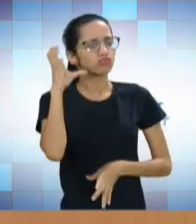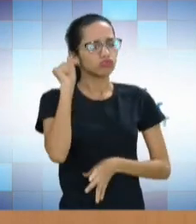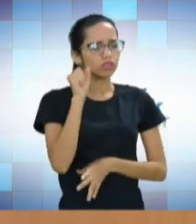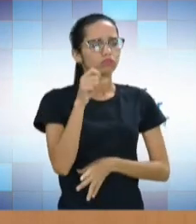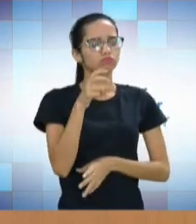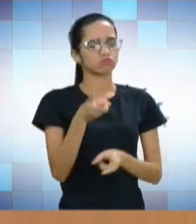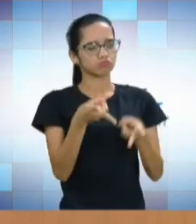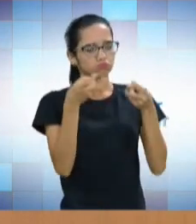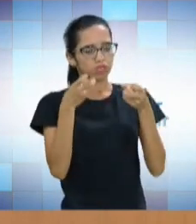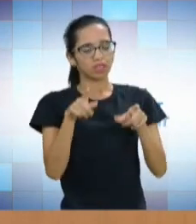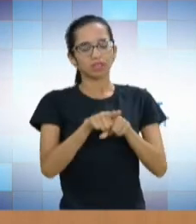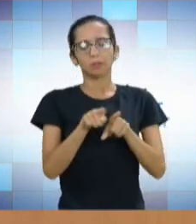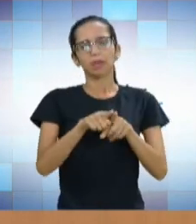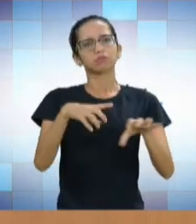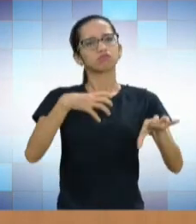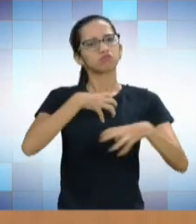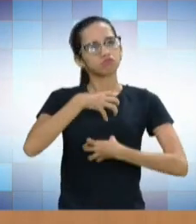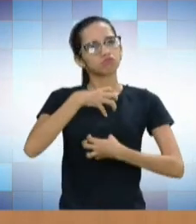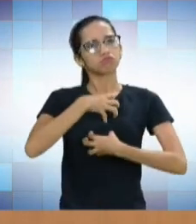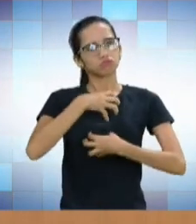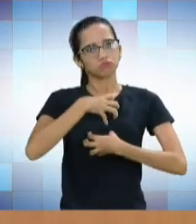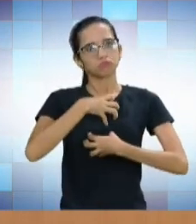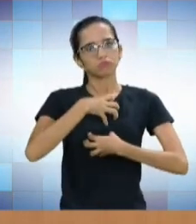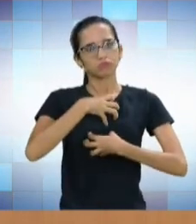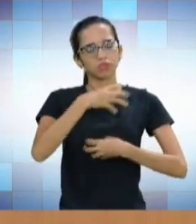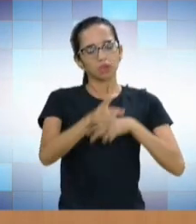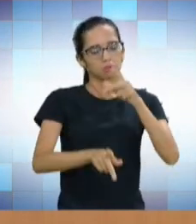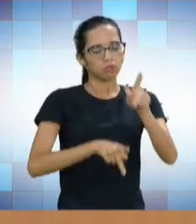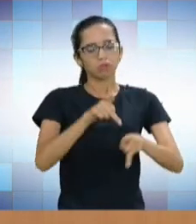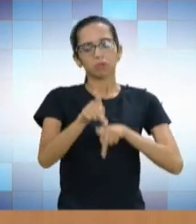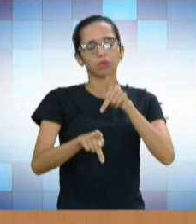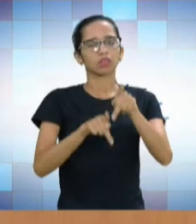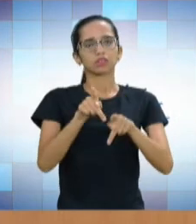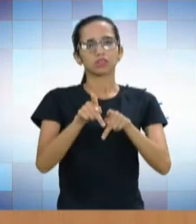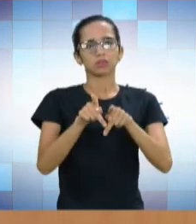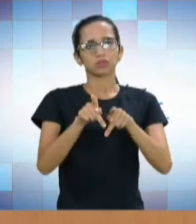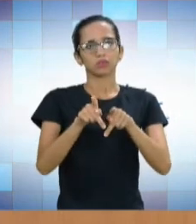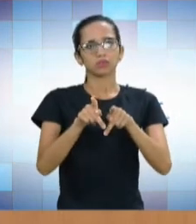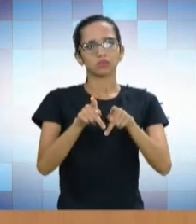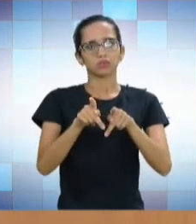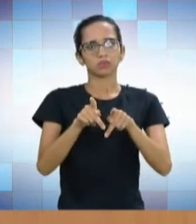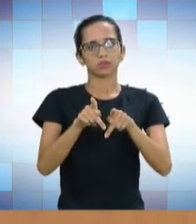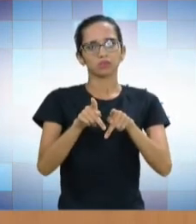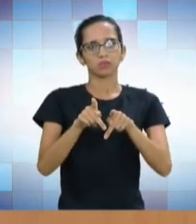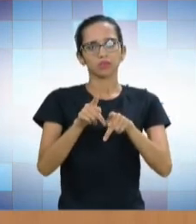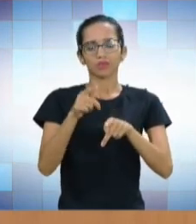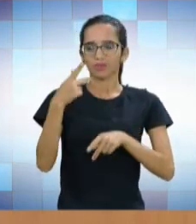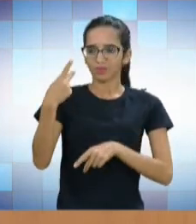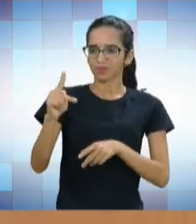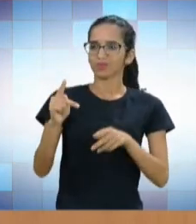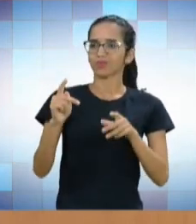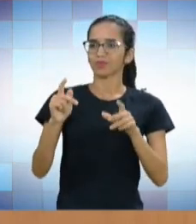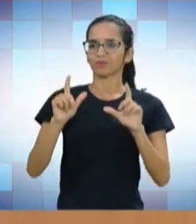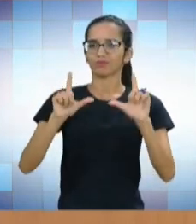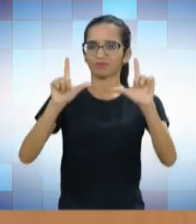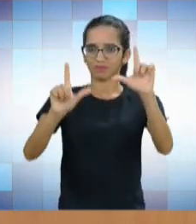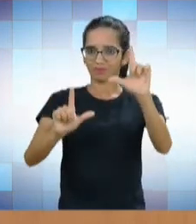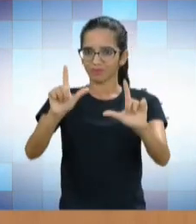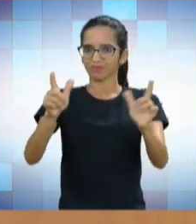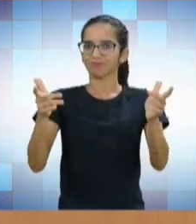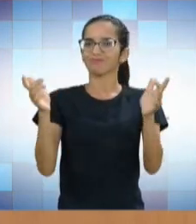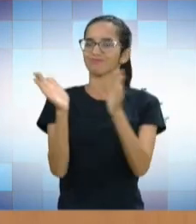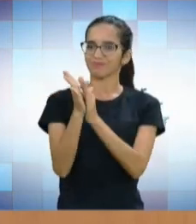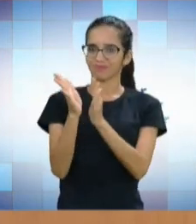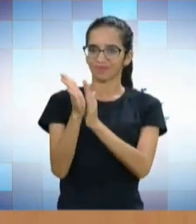fazer e sentir sentia a população de um modo geral então se o seu programa está de parabéns por